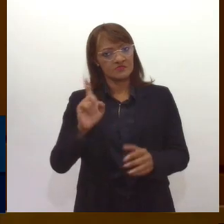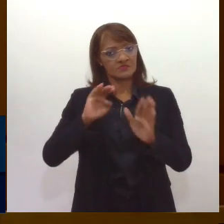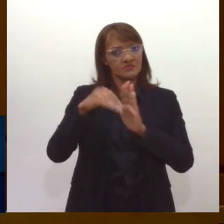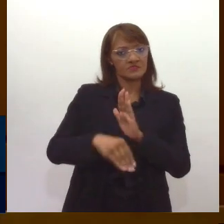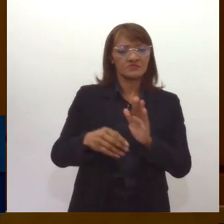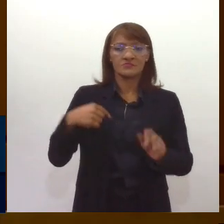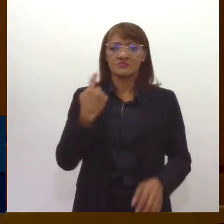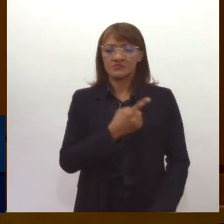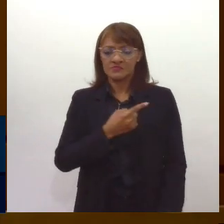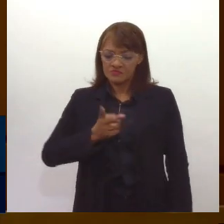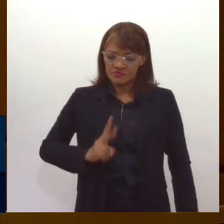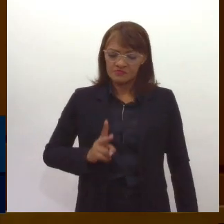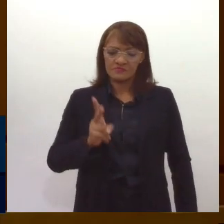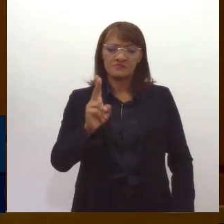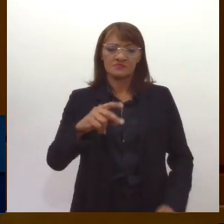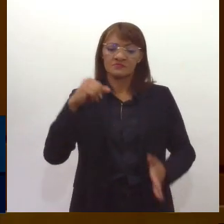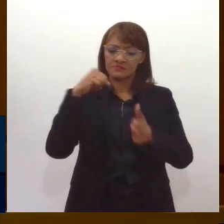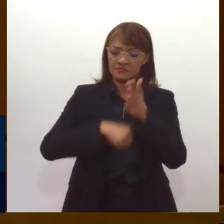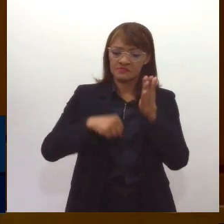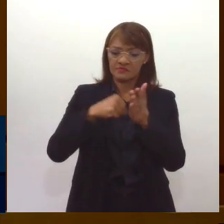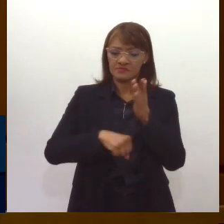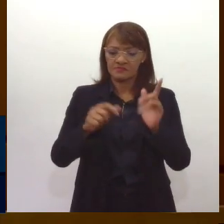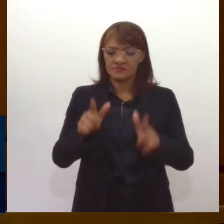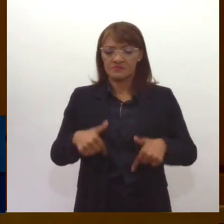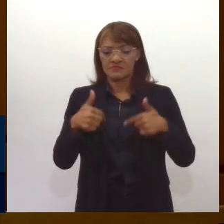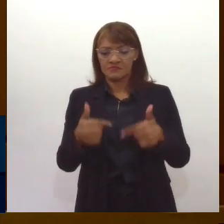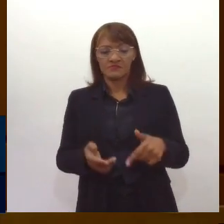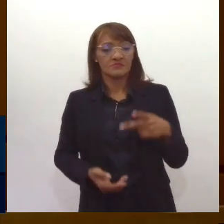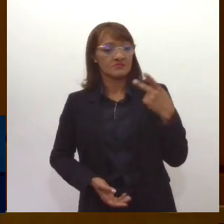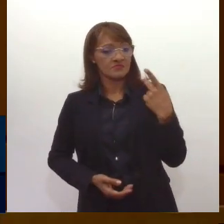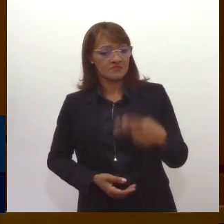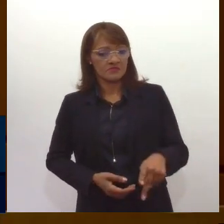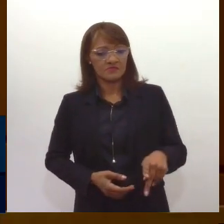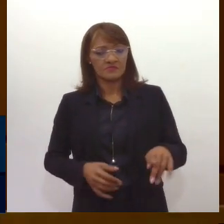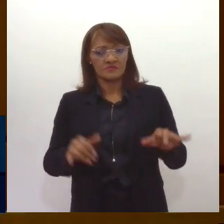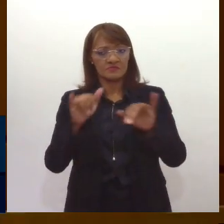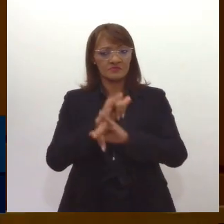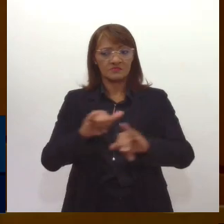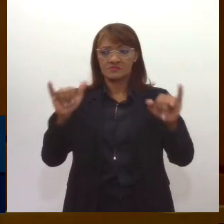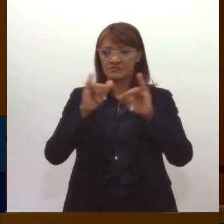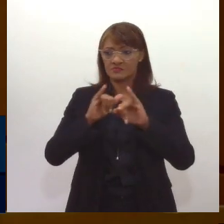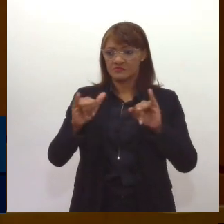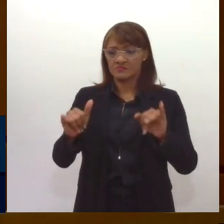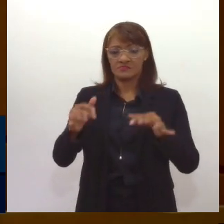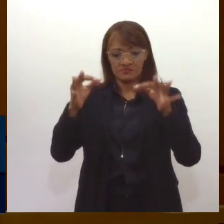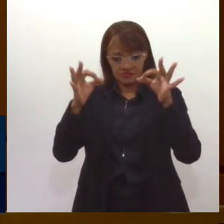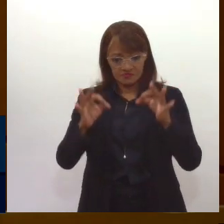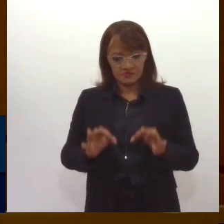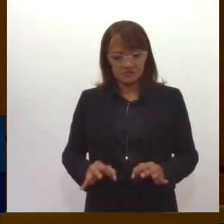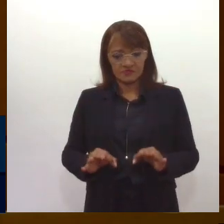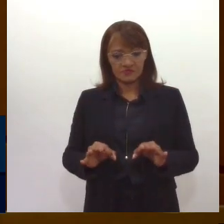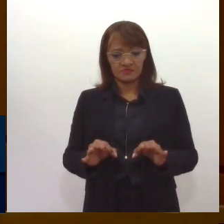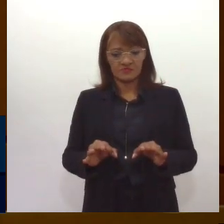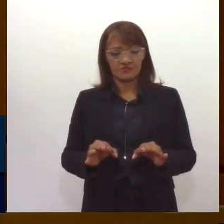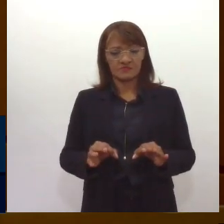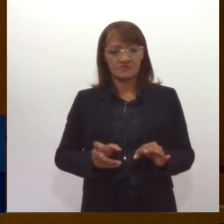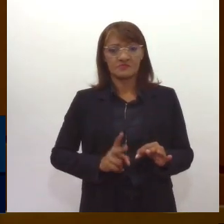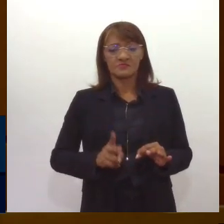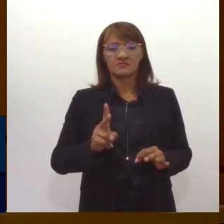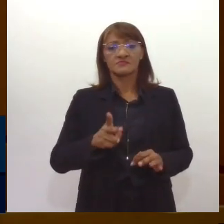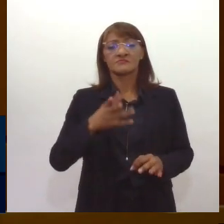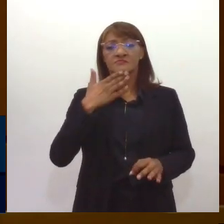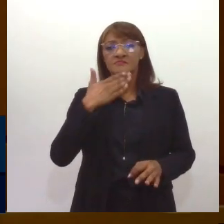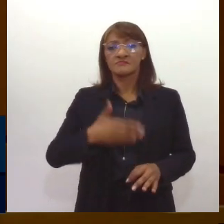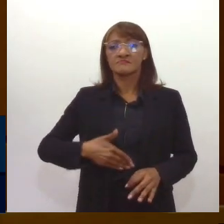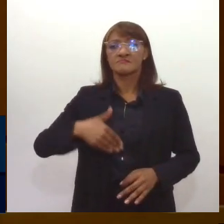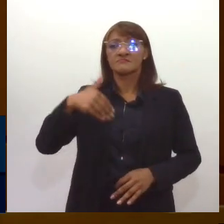esse plenário notícias, informações do que diz respeito à melhoria de vida, à